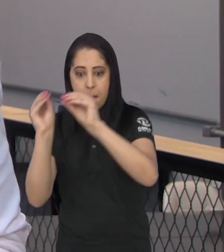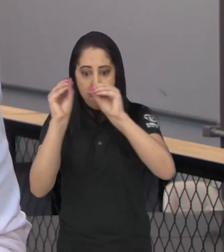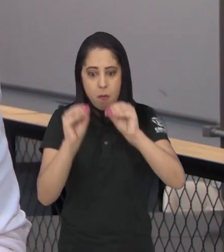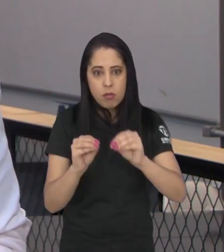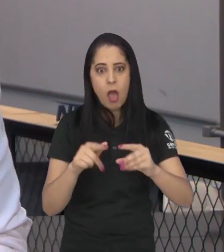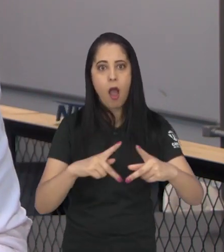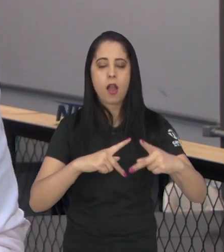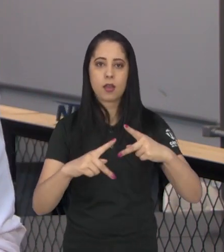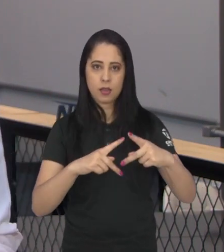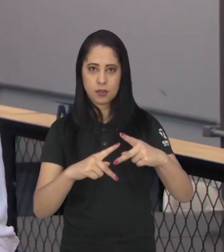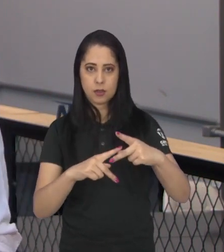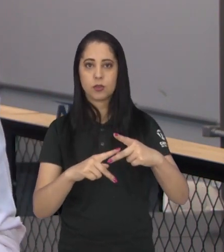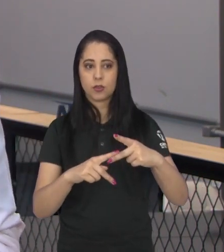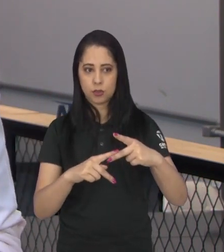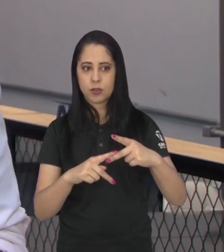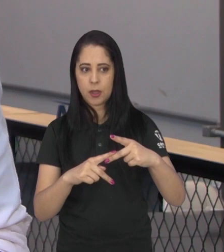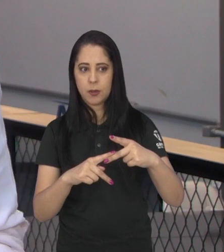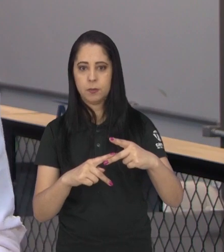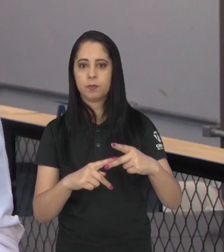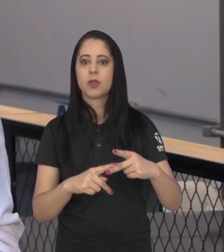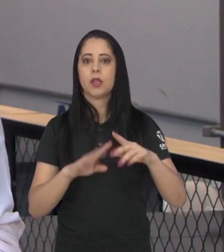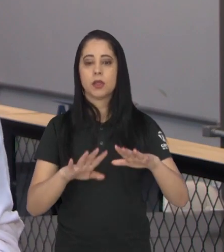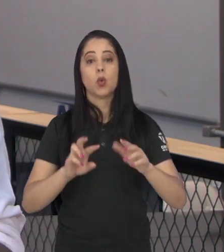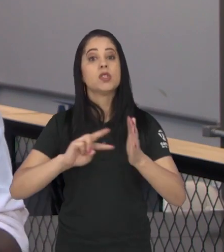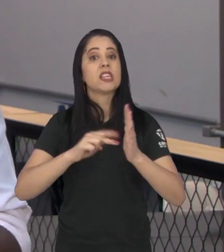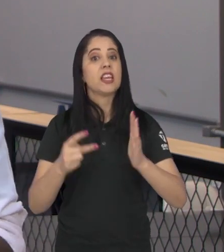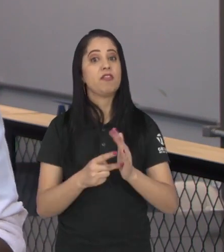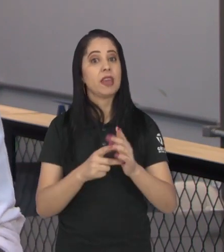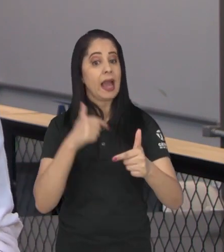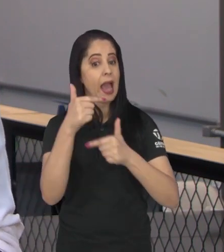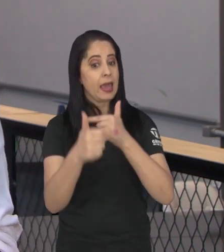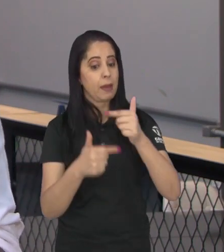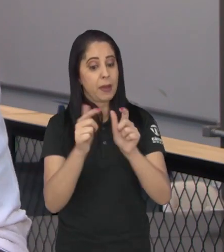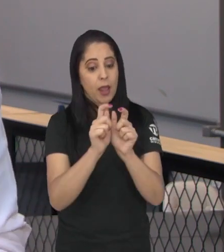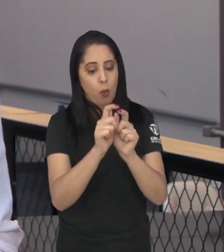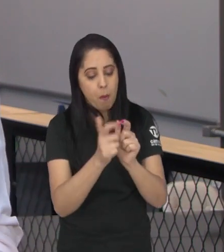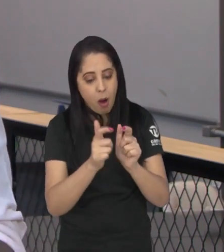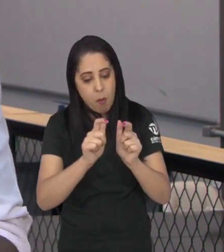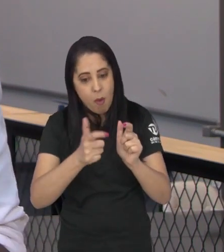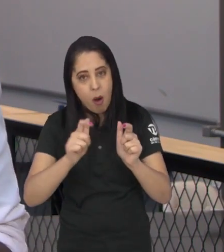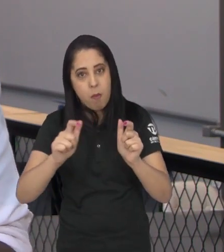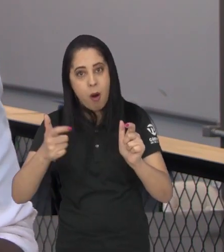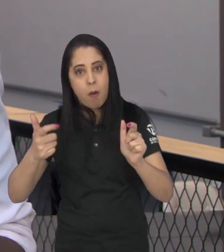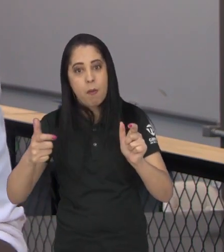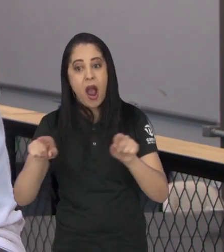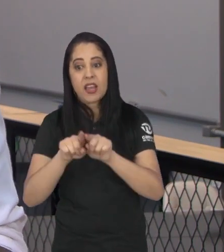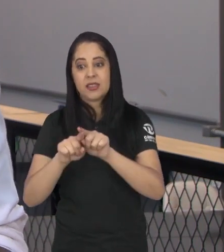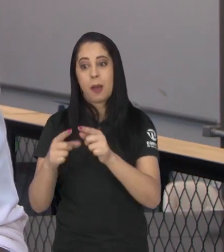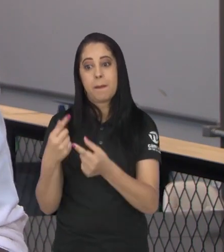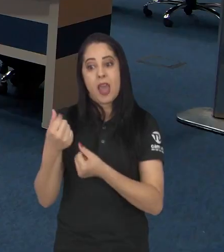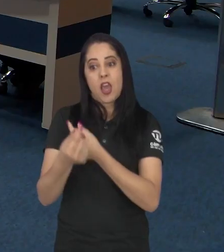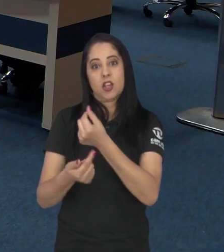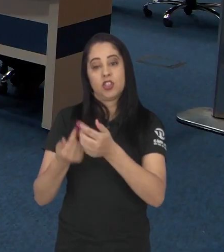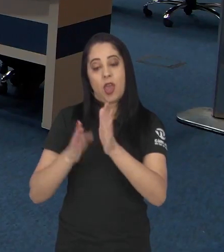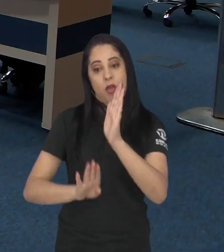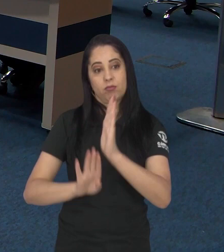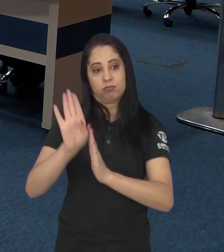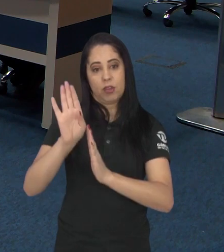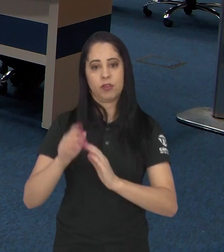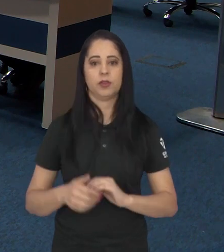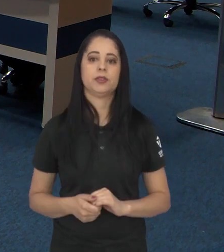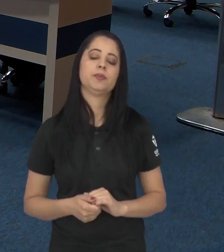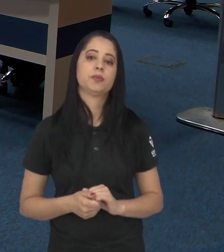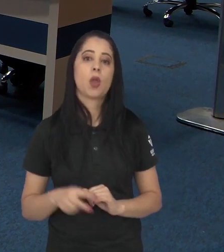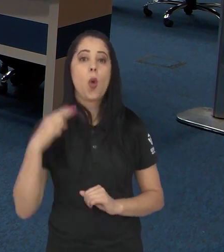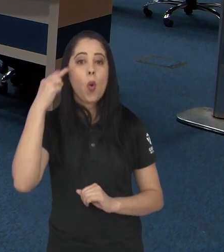para a região. Então, essa atração vai gerar mais emprego, pode gerar mais emprego e renda. Os vereadores